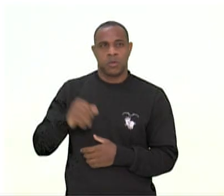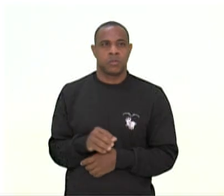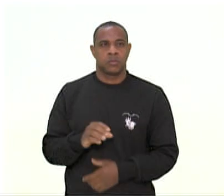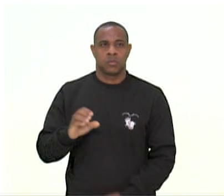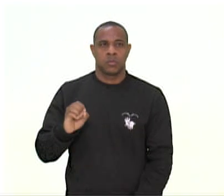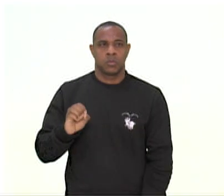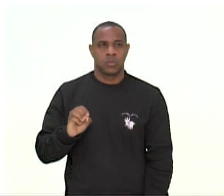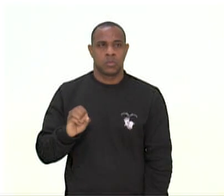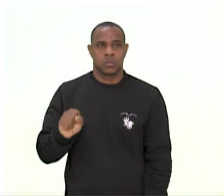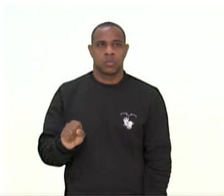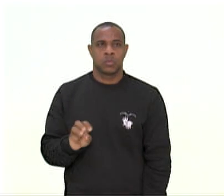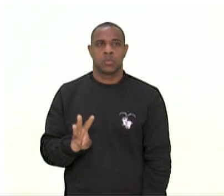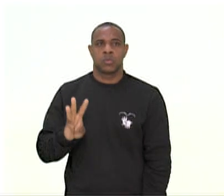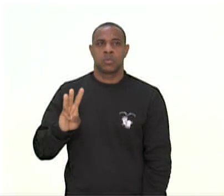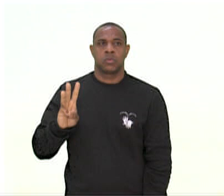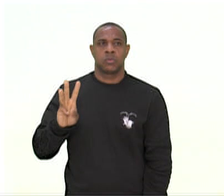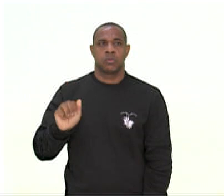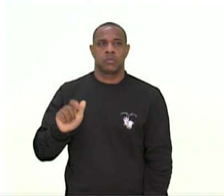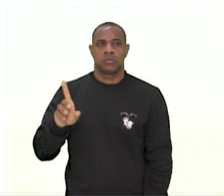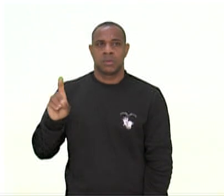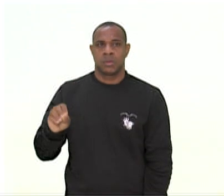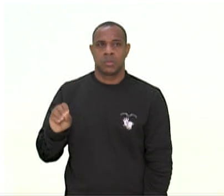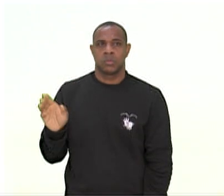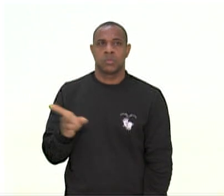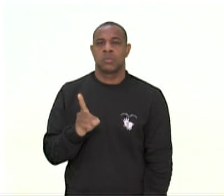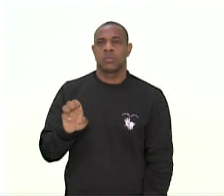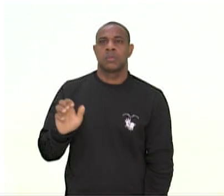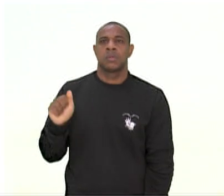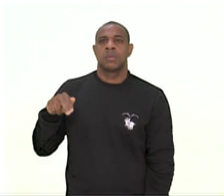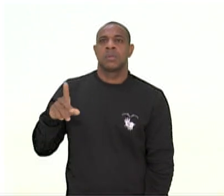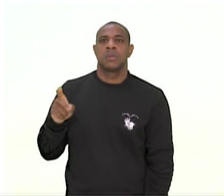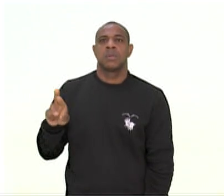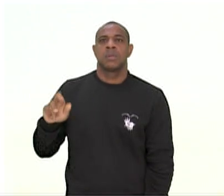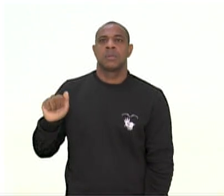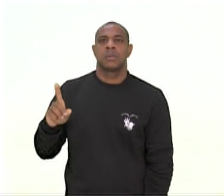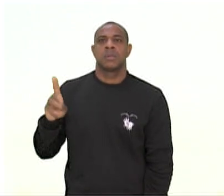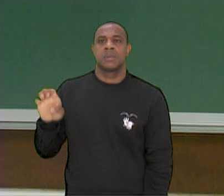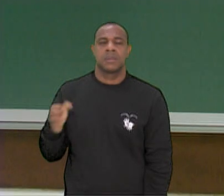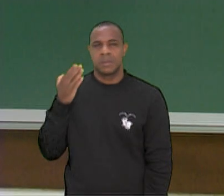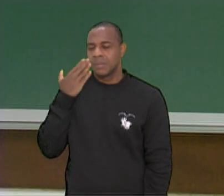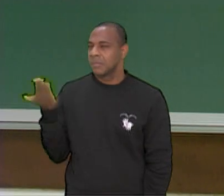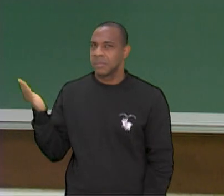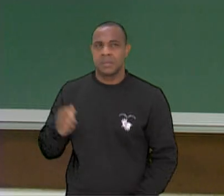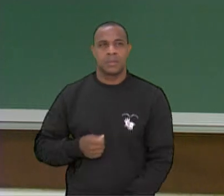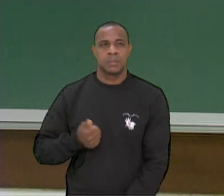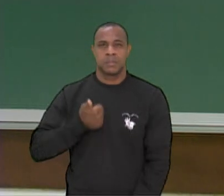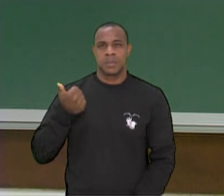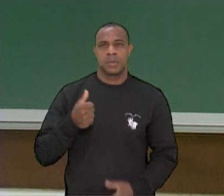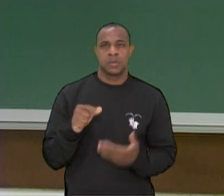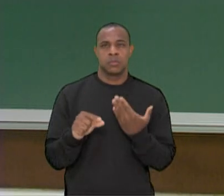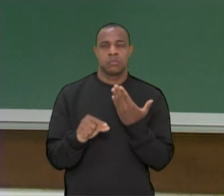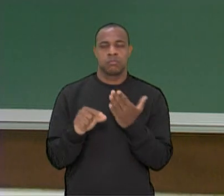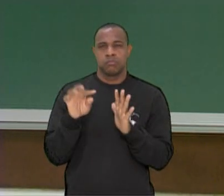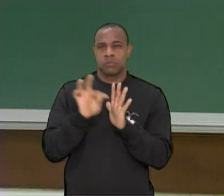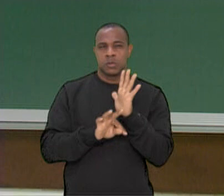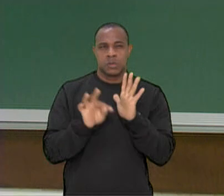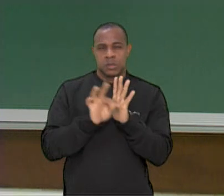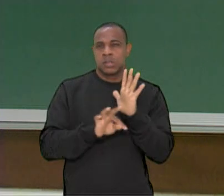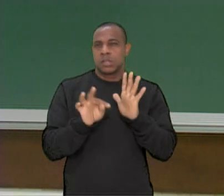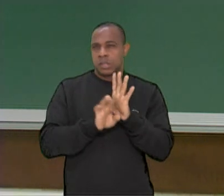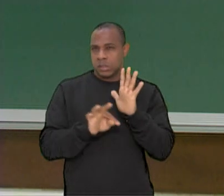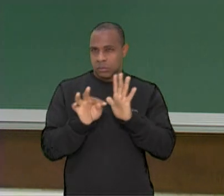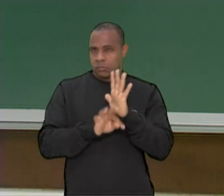porque ele é muito famoso, né? E claro, ele é considerado aí o nosso primeiro texto de teatro modernista,